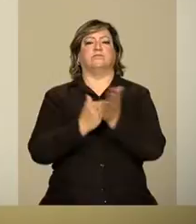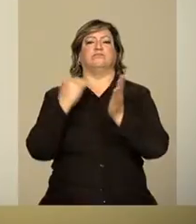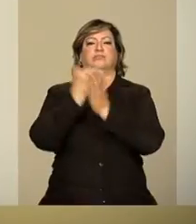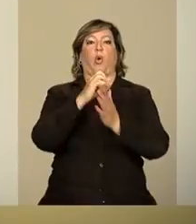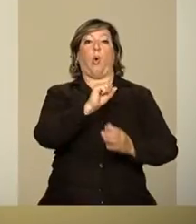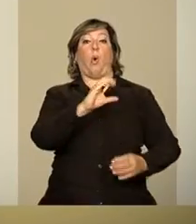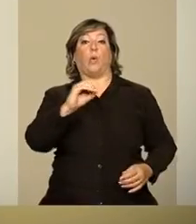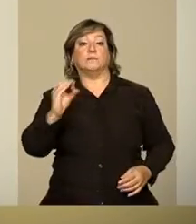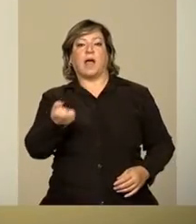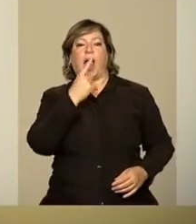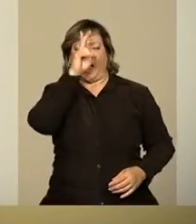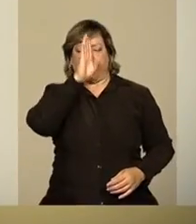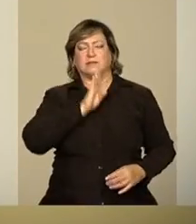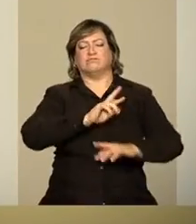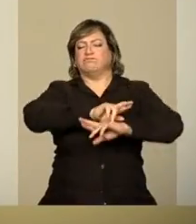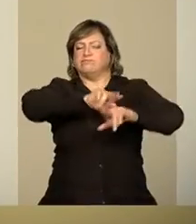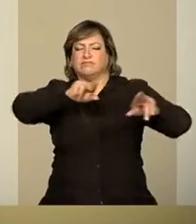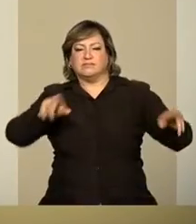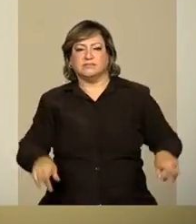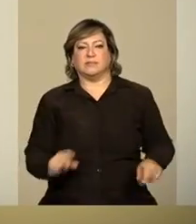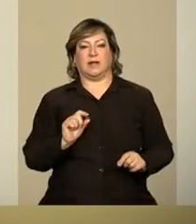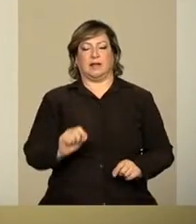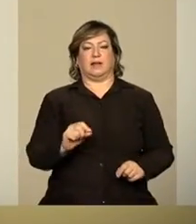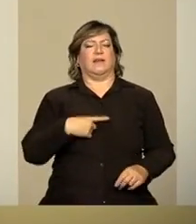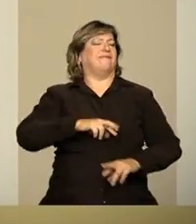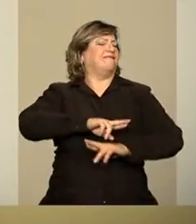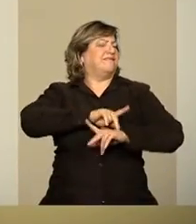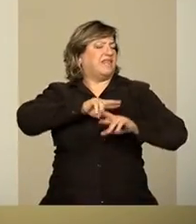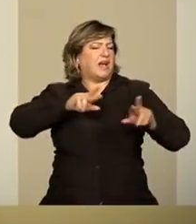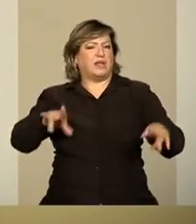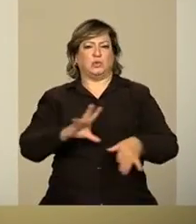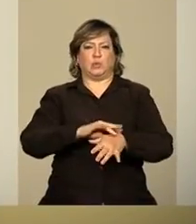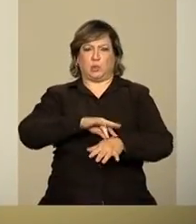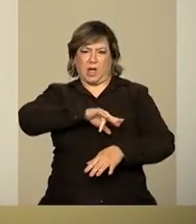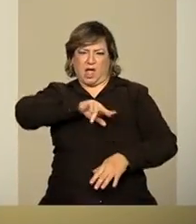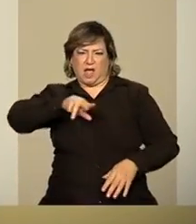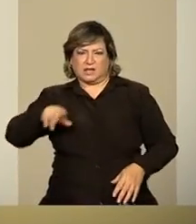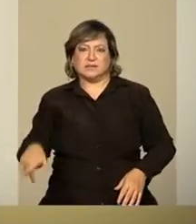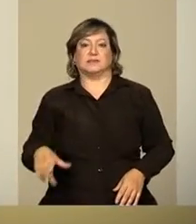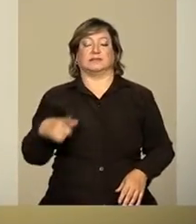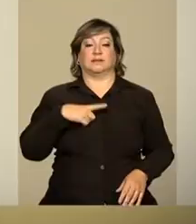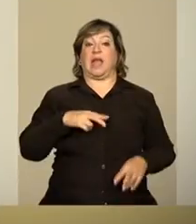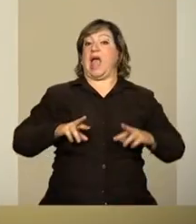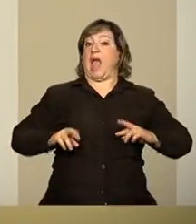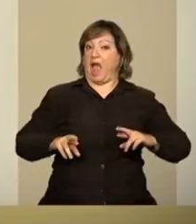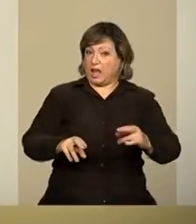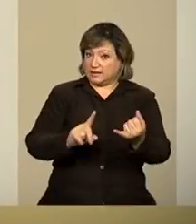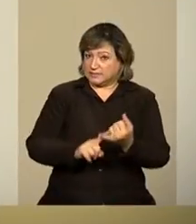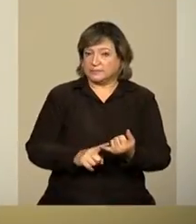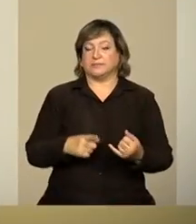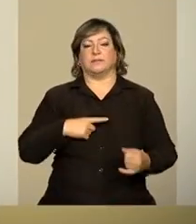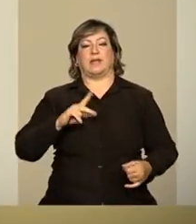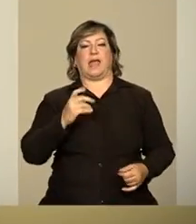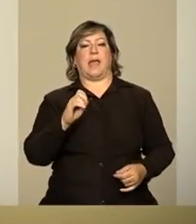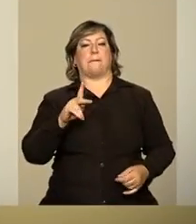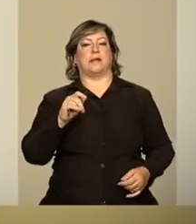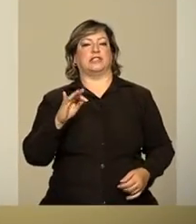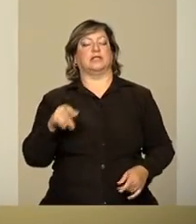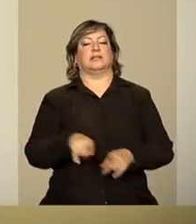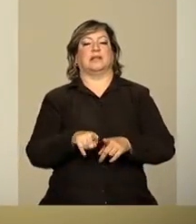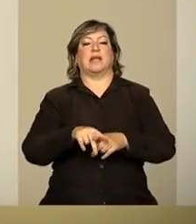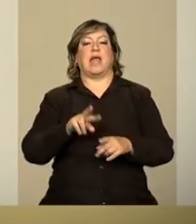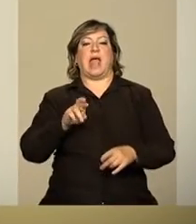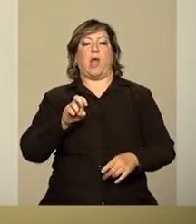medicamentos são medicamentos contra as mais variadas doenças desde o câncer a hepatite o reumatismo